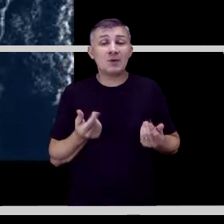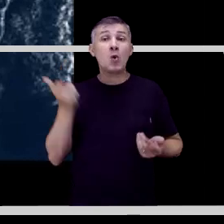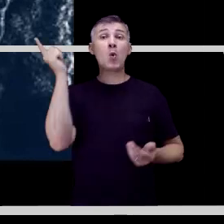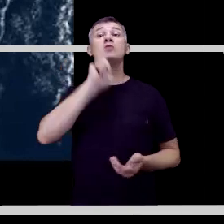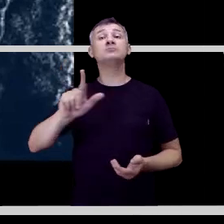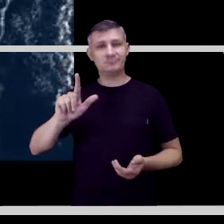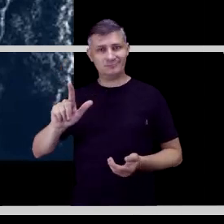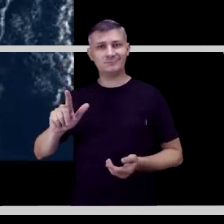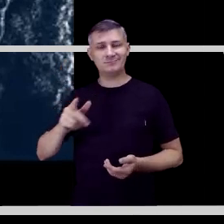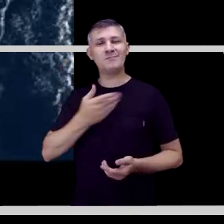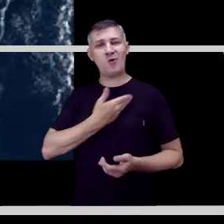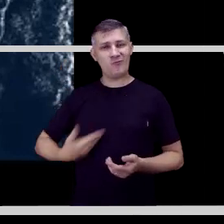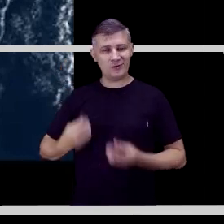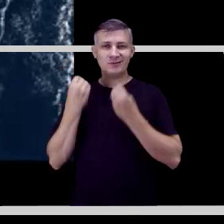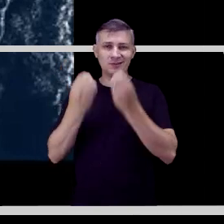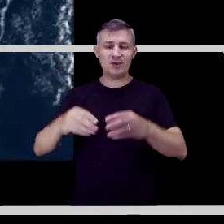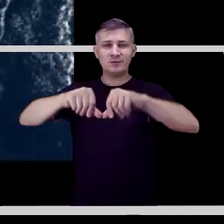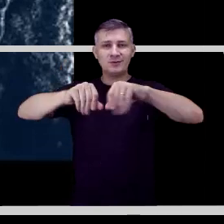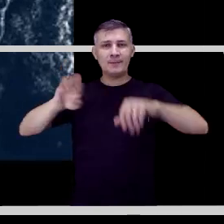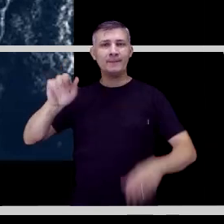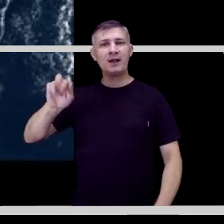artistas, pessoas da sociedade civil, conseguiu